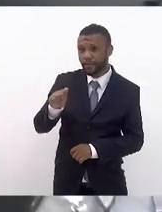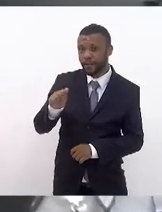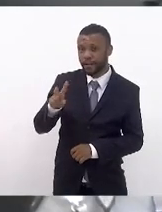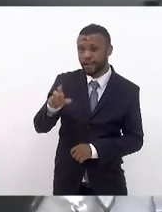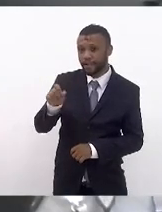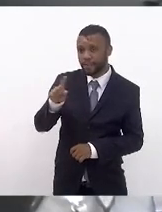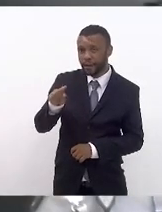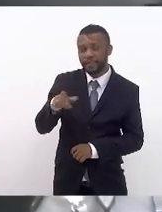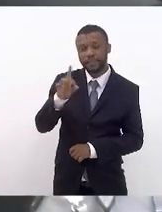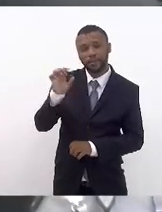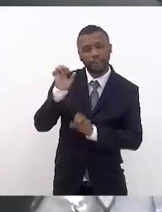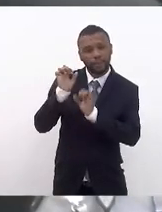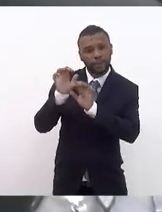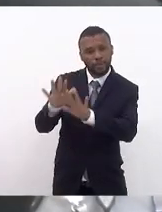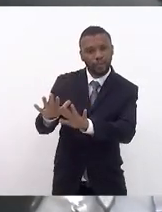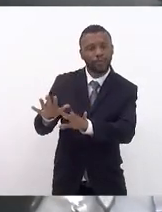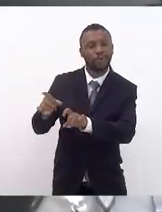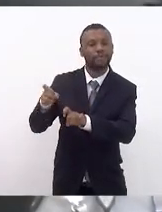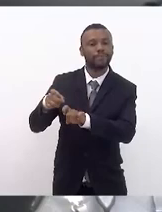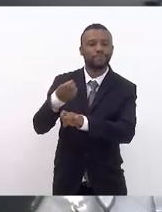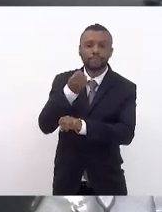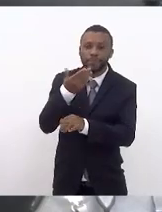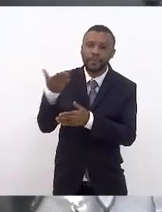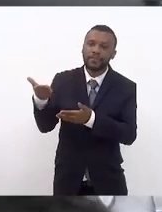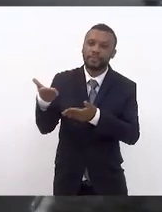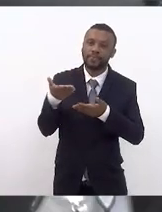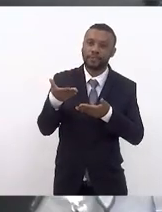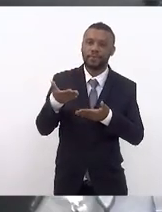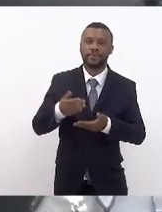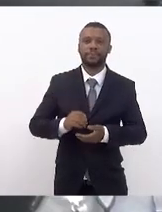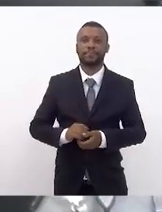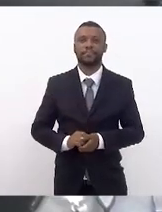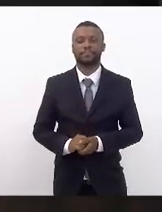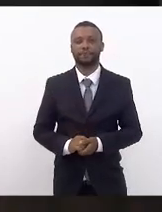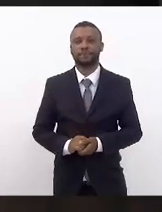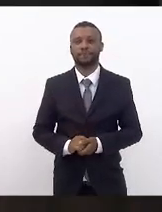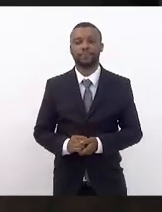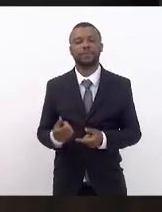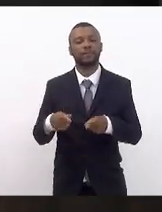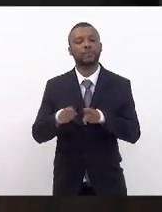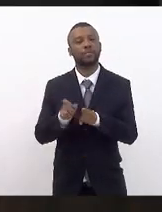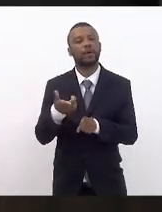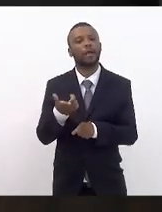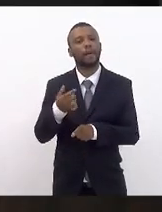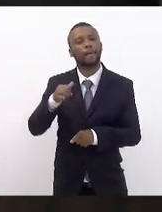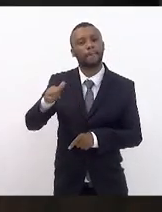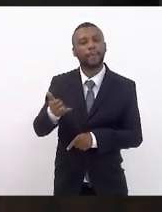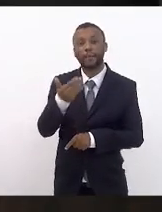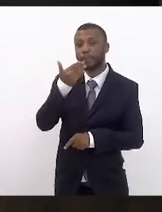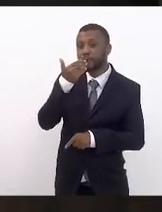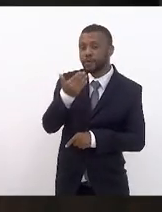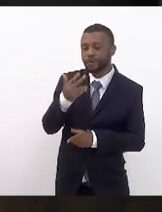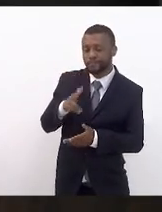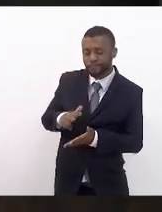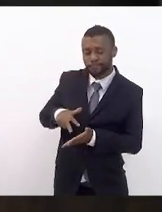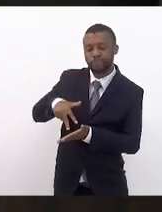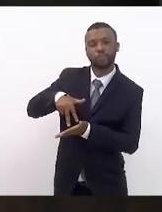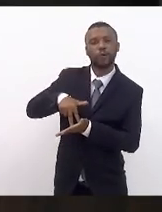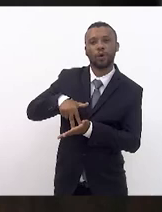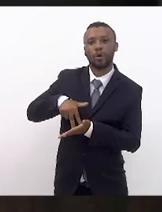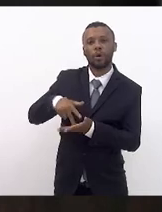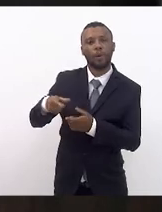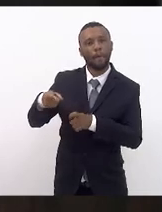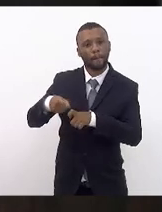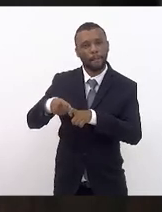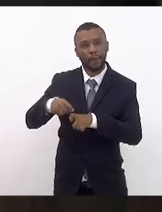Deus abençoe, doutora Cristiane, muito bem-vinda. Gostaria também de pedir para que ficasse de pé o